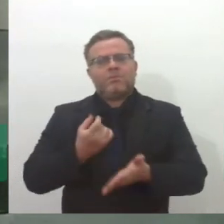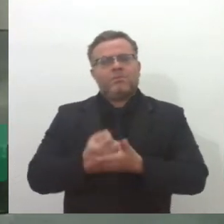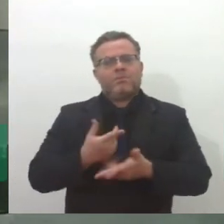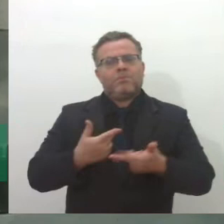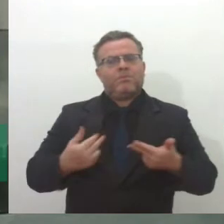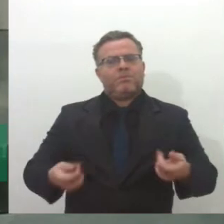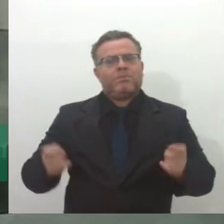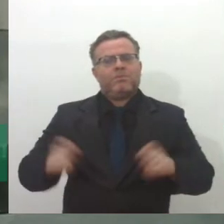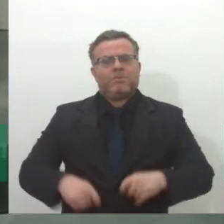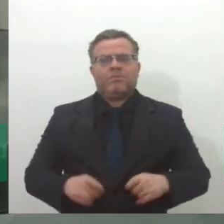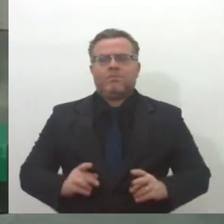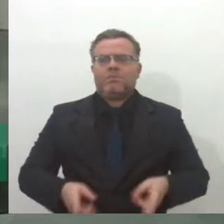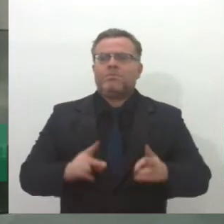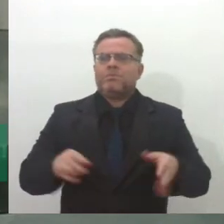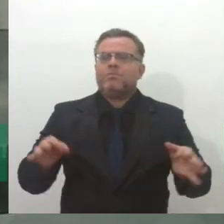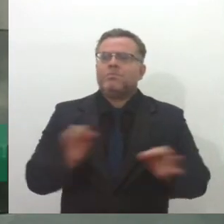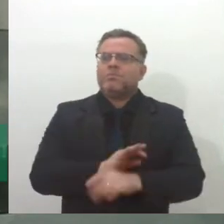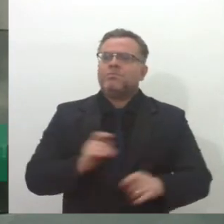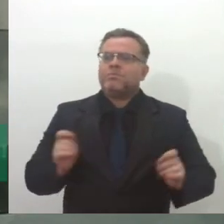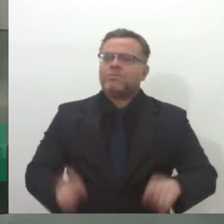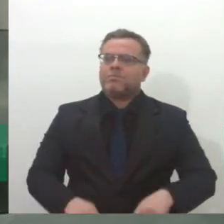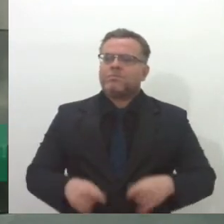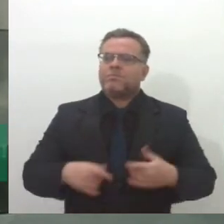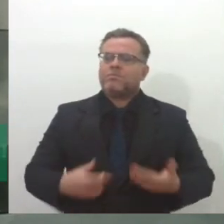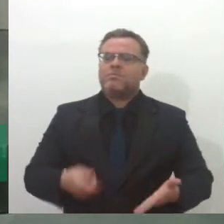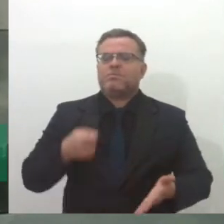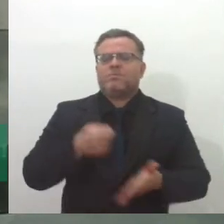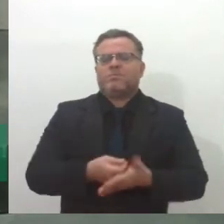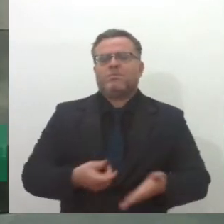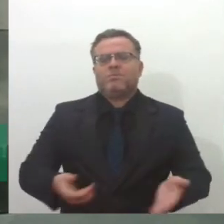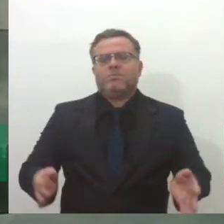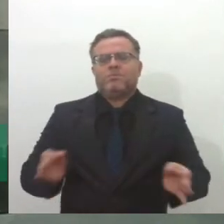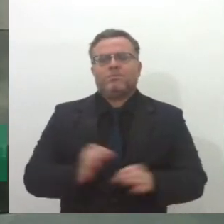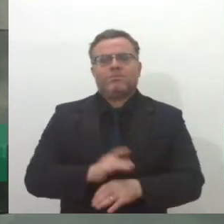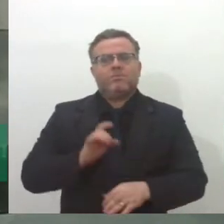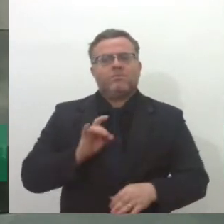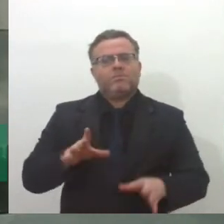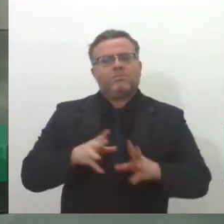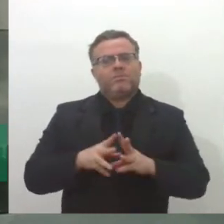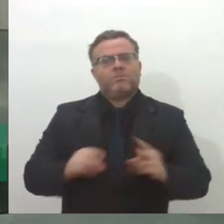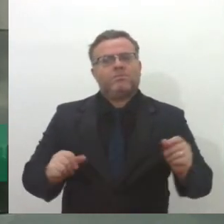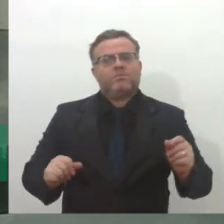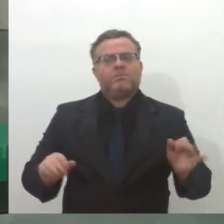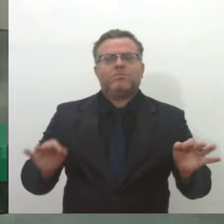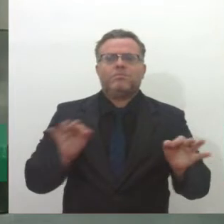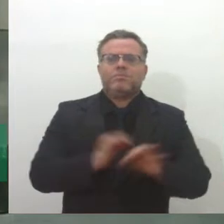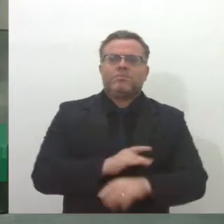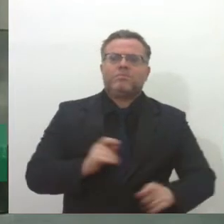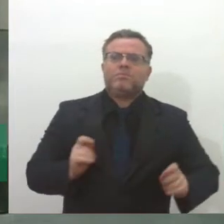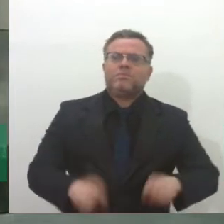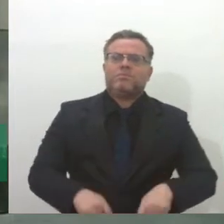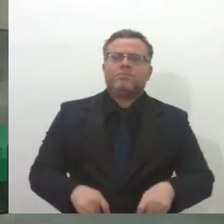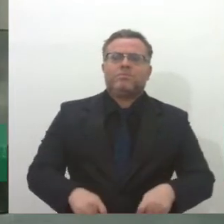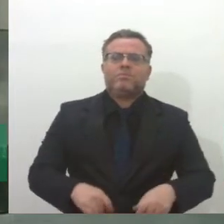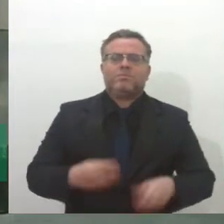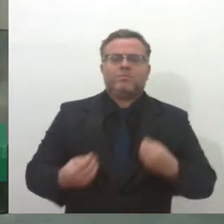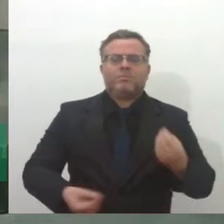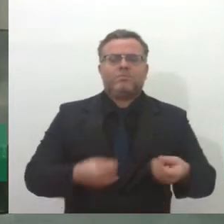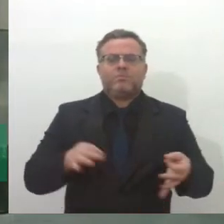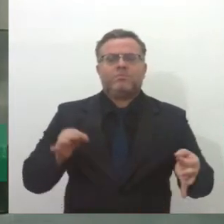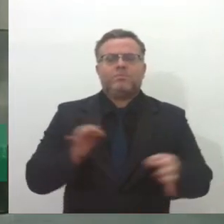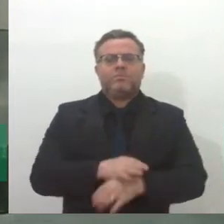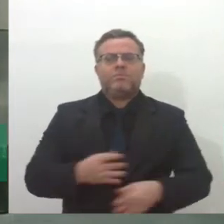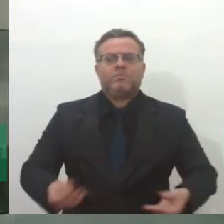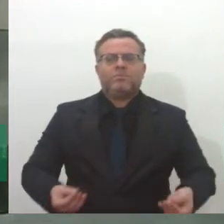mesmo tempo, né, Matheus, que pagam os tributos e consomem também esse serviço, né, se eles forem tentar fazer um cálculo aí